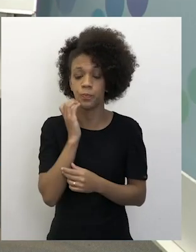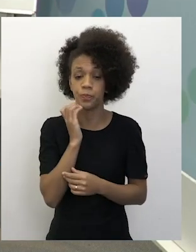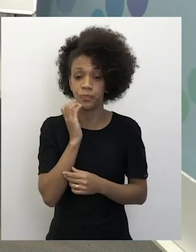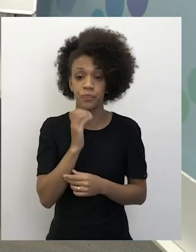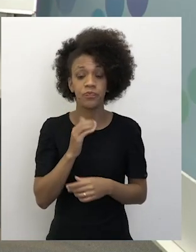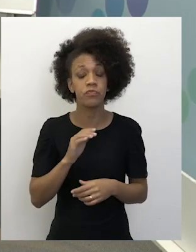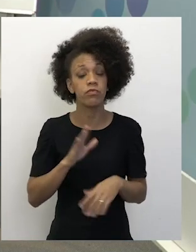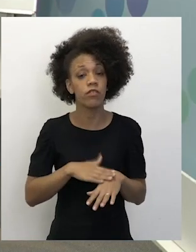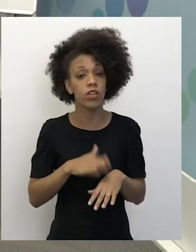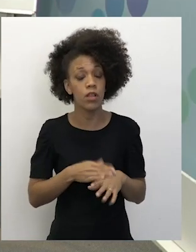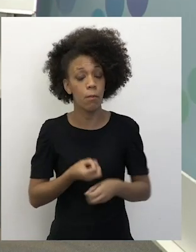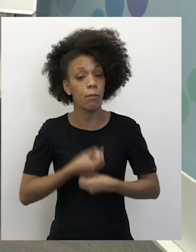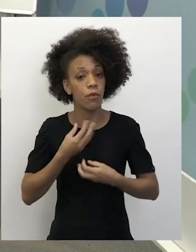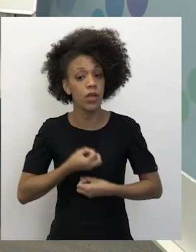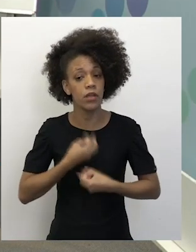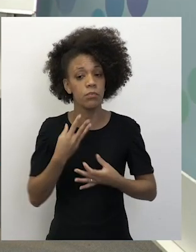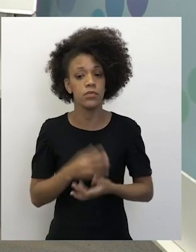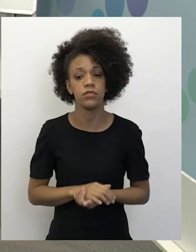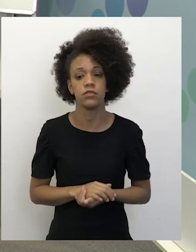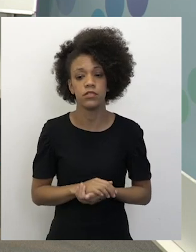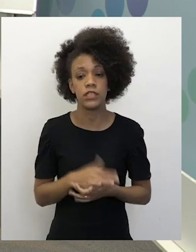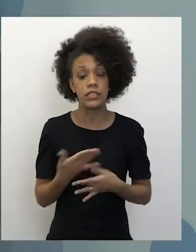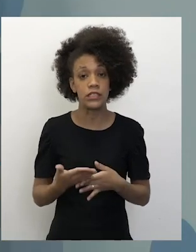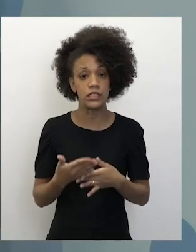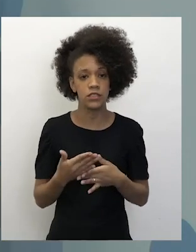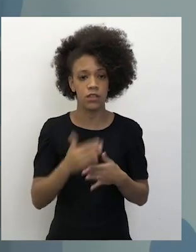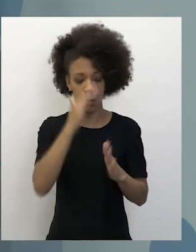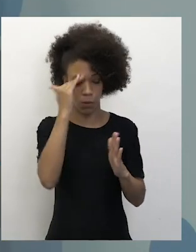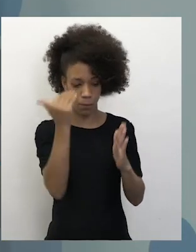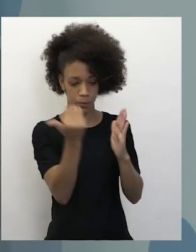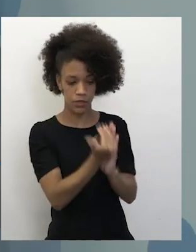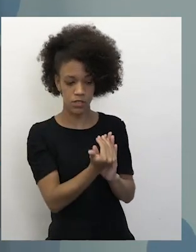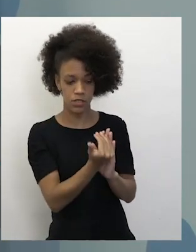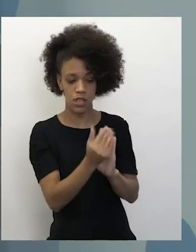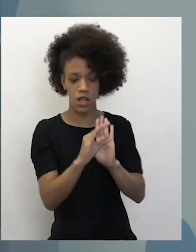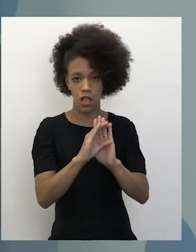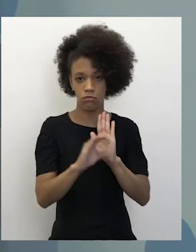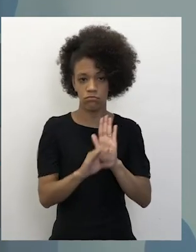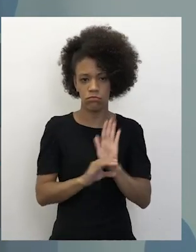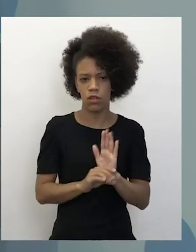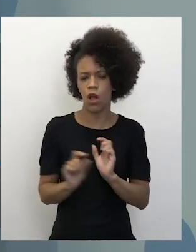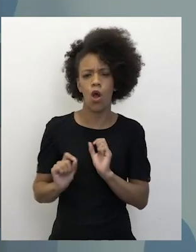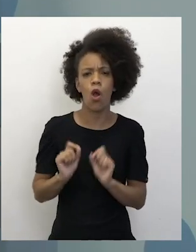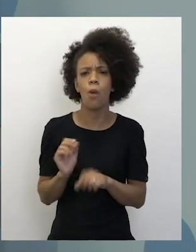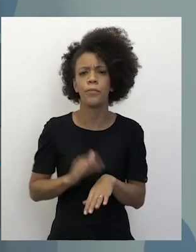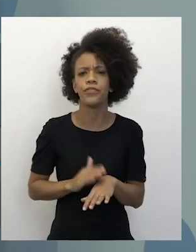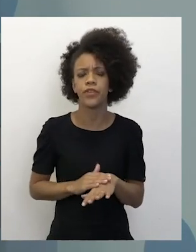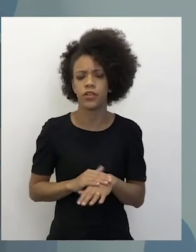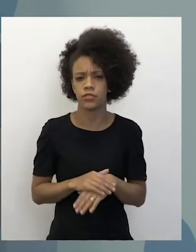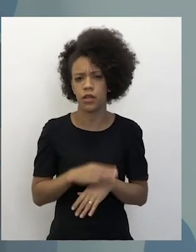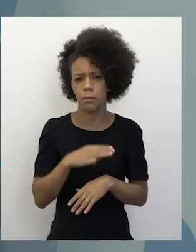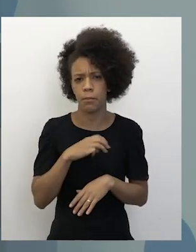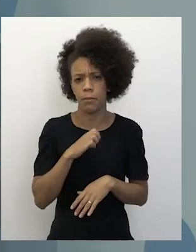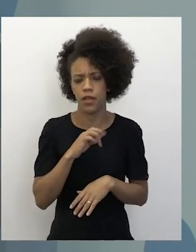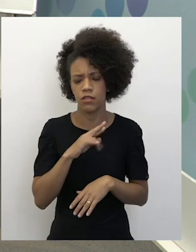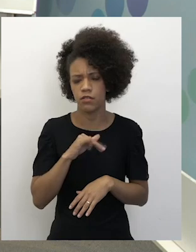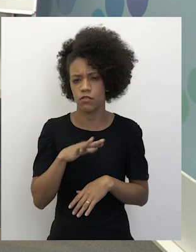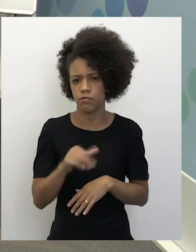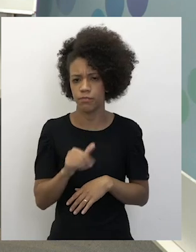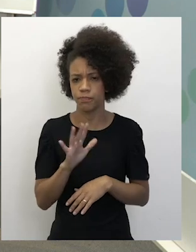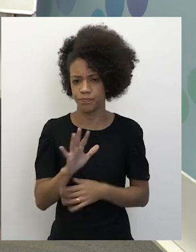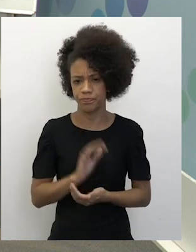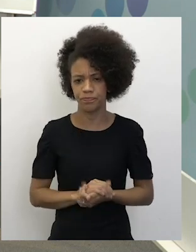histórico elaborarem poemas que obedece a uma sequência métrica Então como é que faz a métrica é a meta que é assim